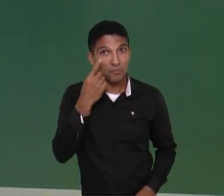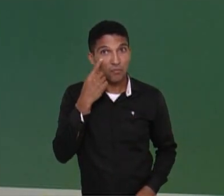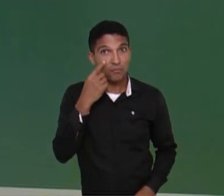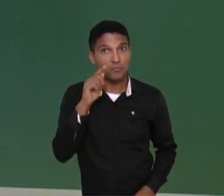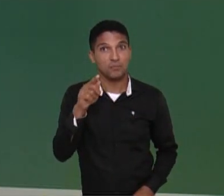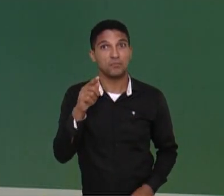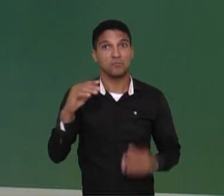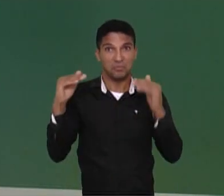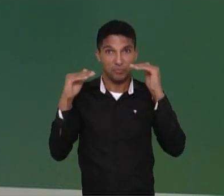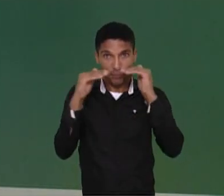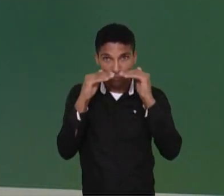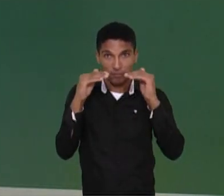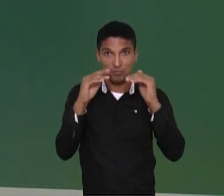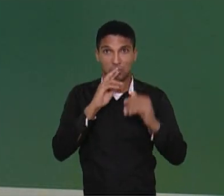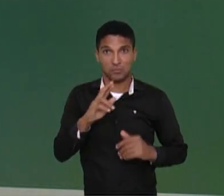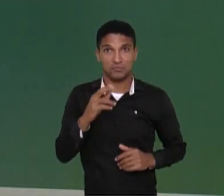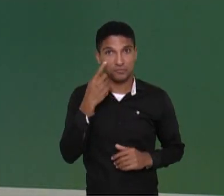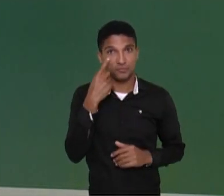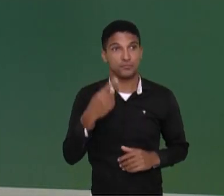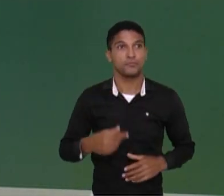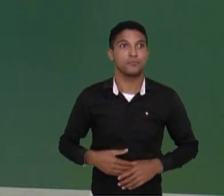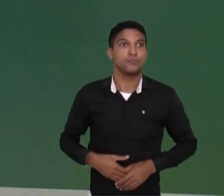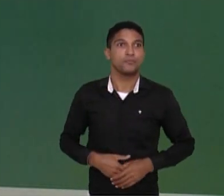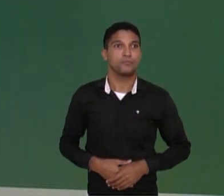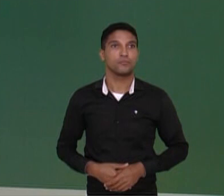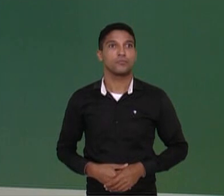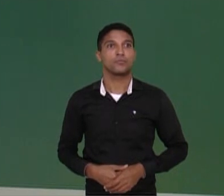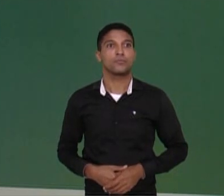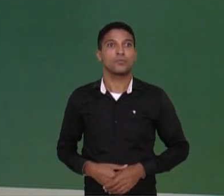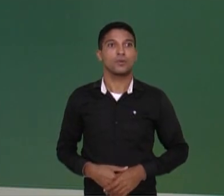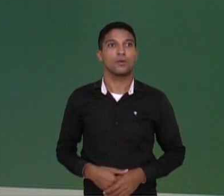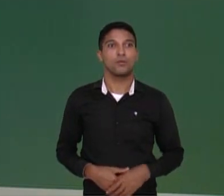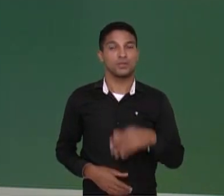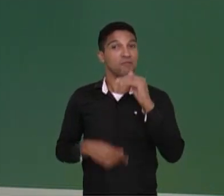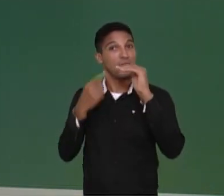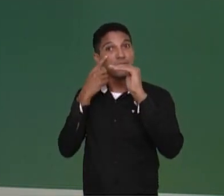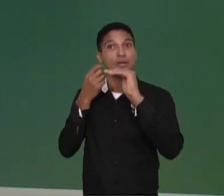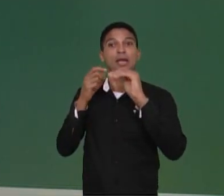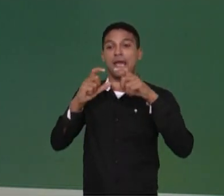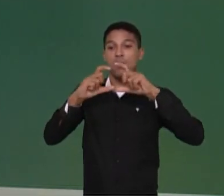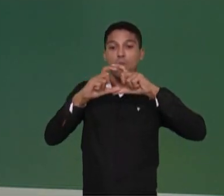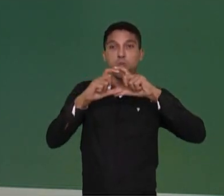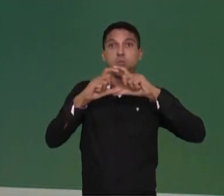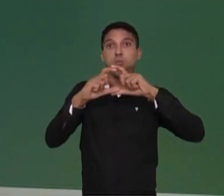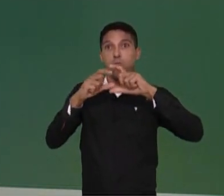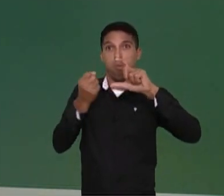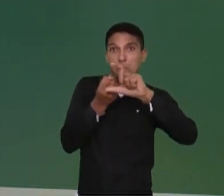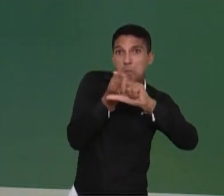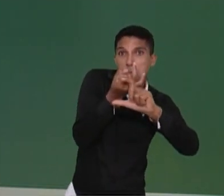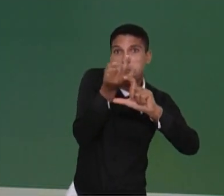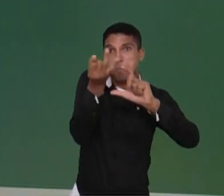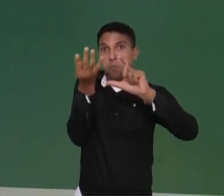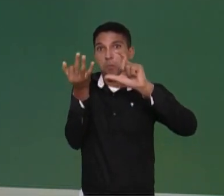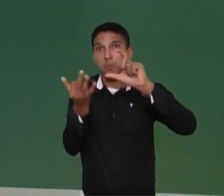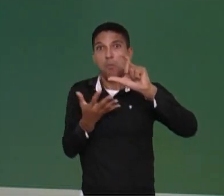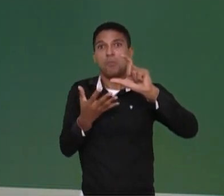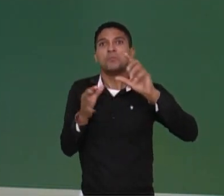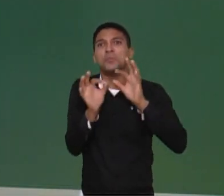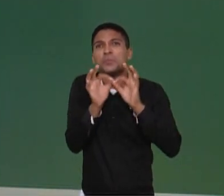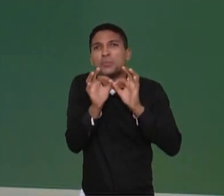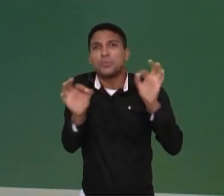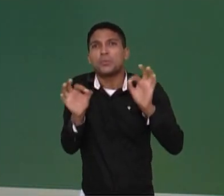Calcular a razão entre o comprimento e o diâmetro de uma circunferência, né? de 47,1 centímetros de comprimento